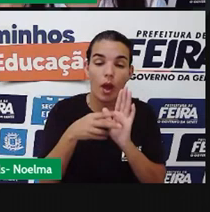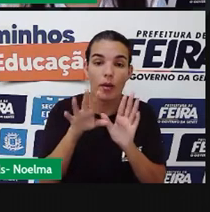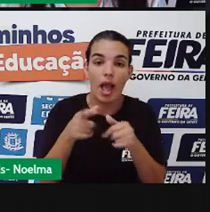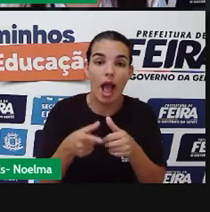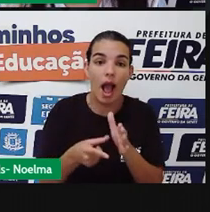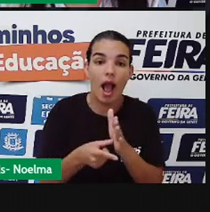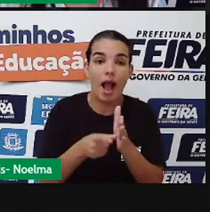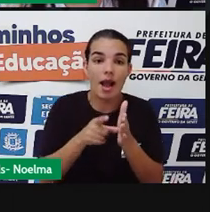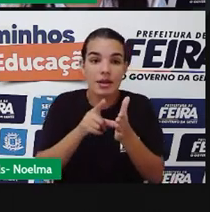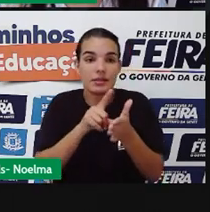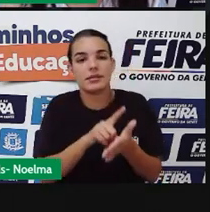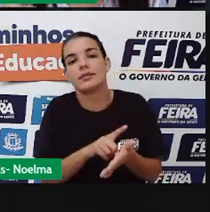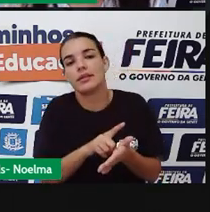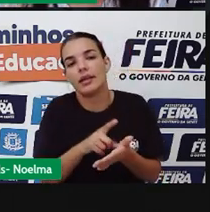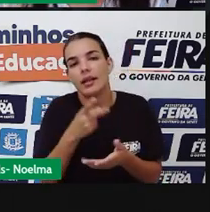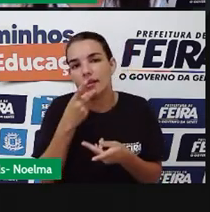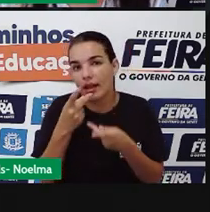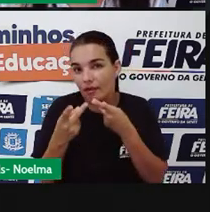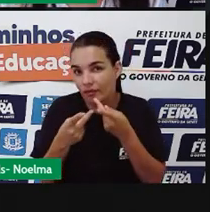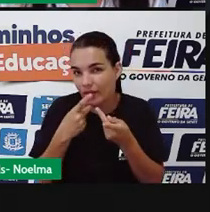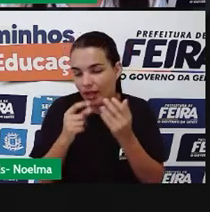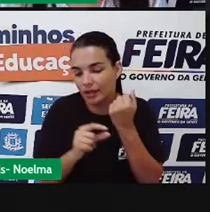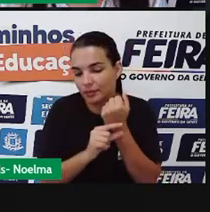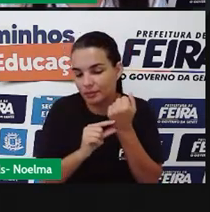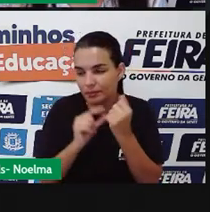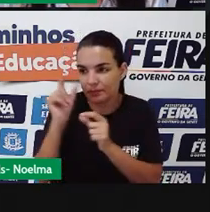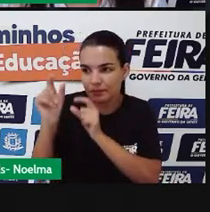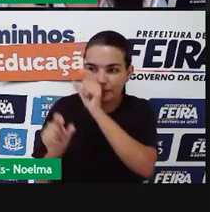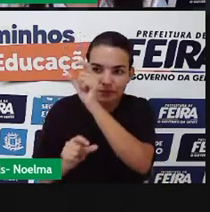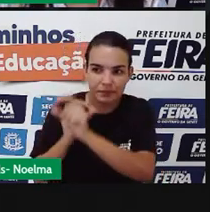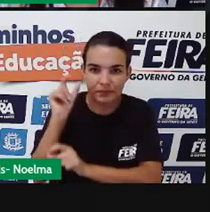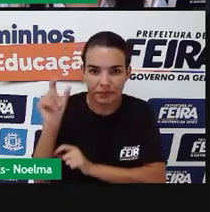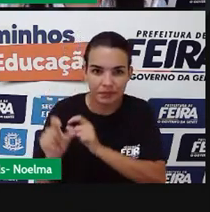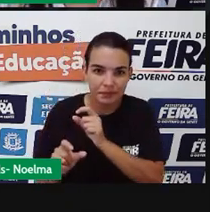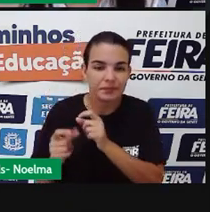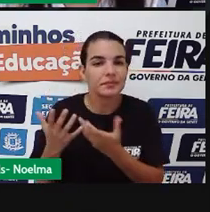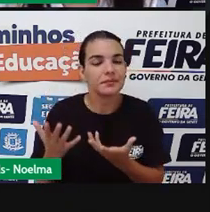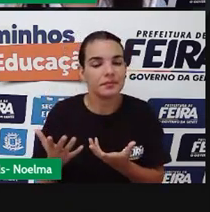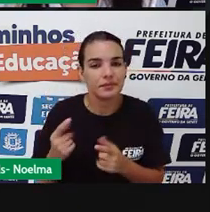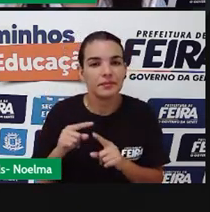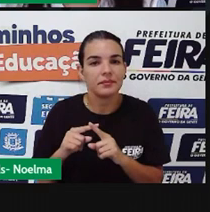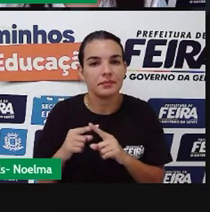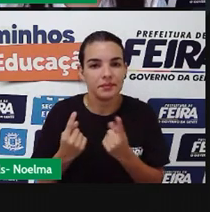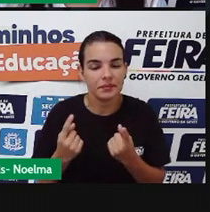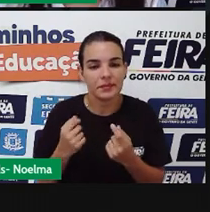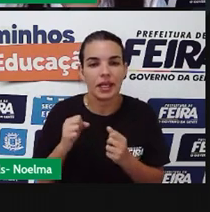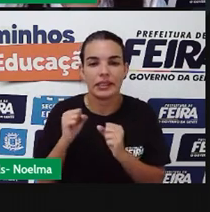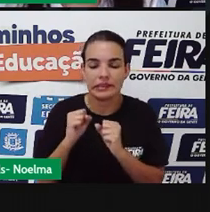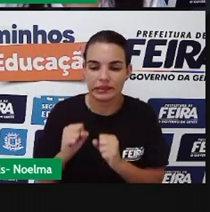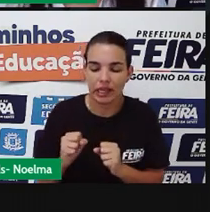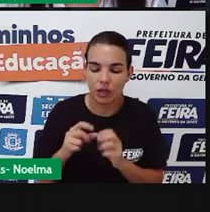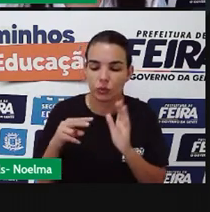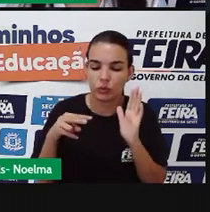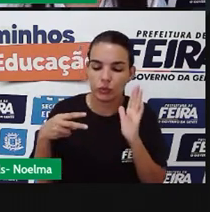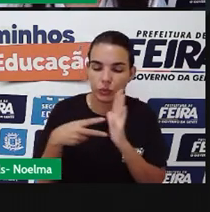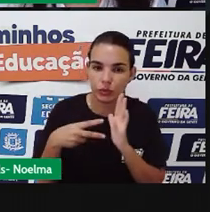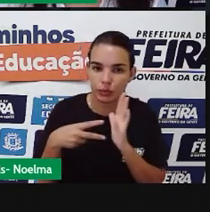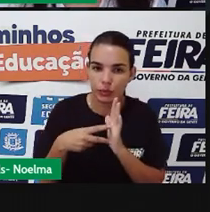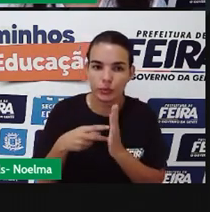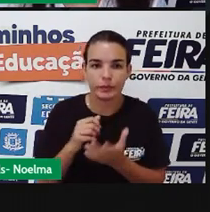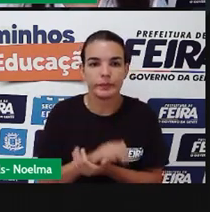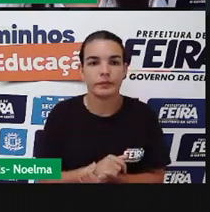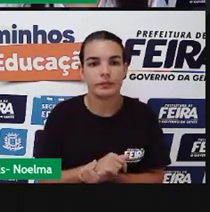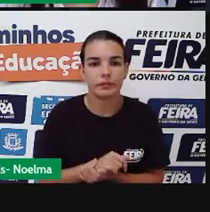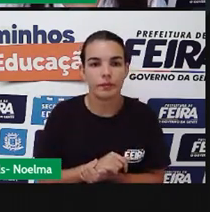o personagem vai falar, a gente coloca aí os dois pontos. Acompanhado, ele disse, ele falou, ele exclamou, dois pontos,